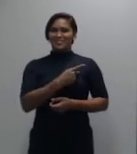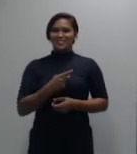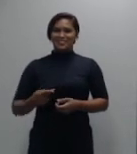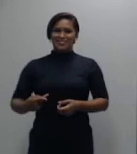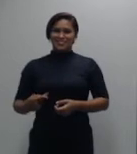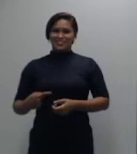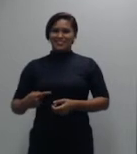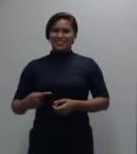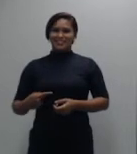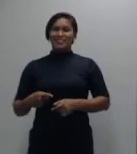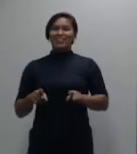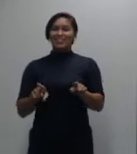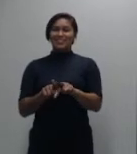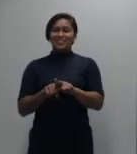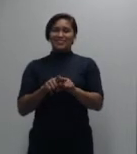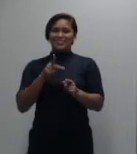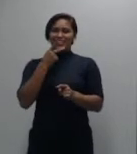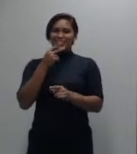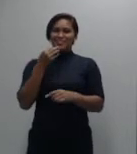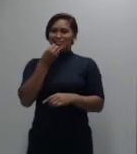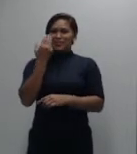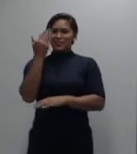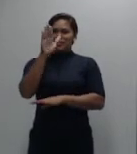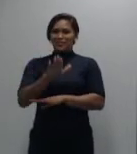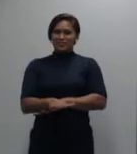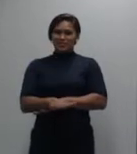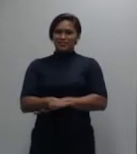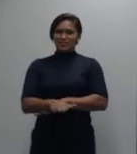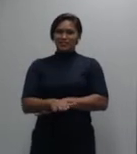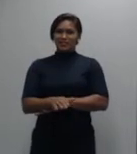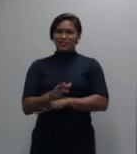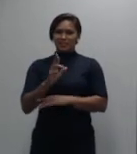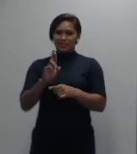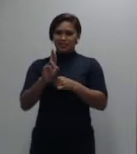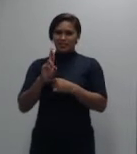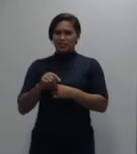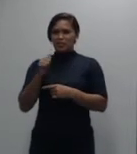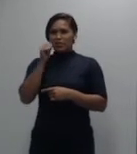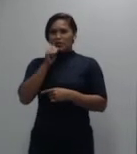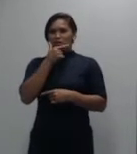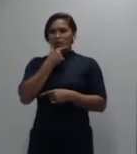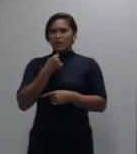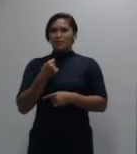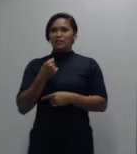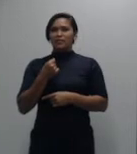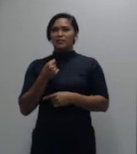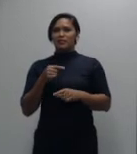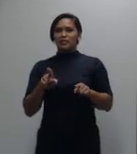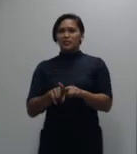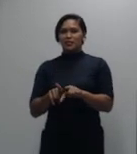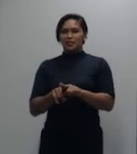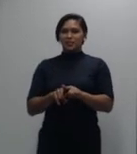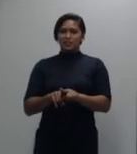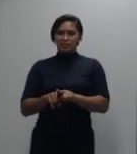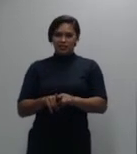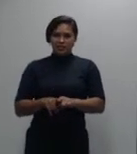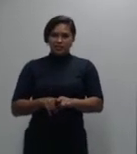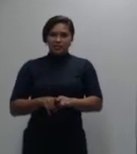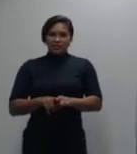boa tarde boa tarde grande relator os ministros seus ministros é